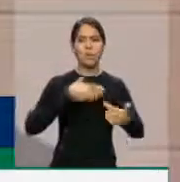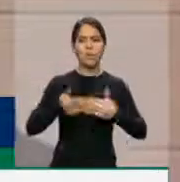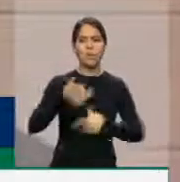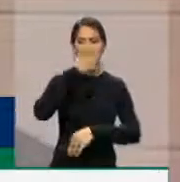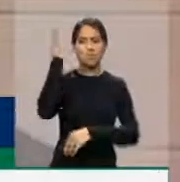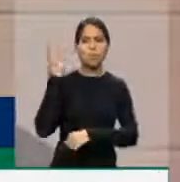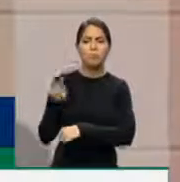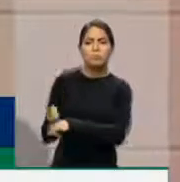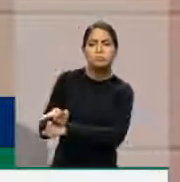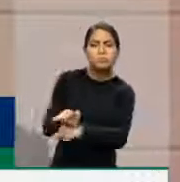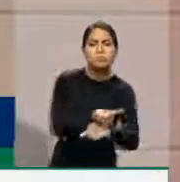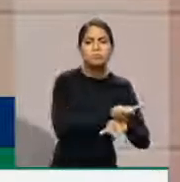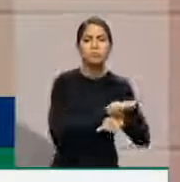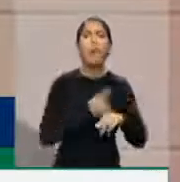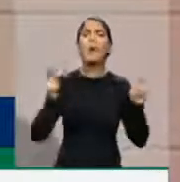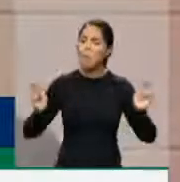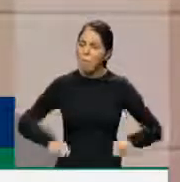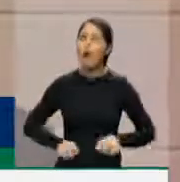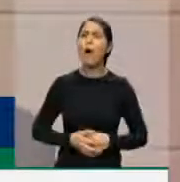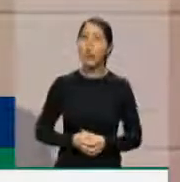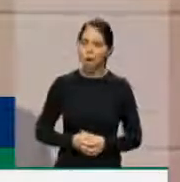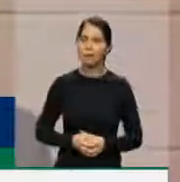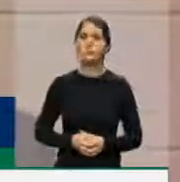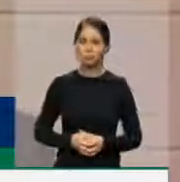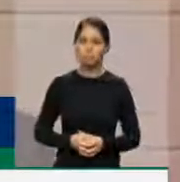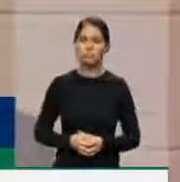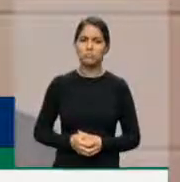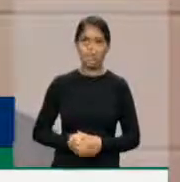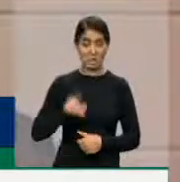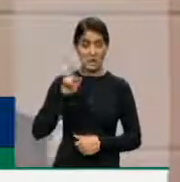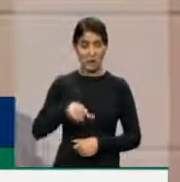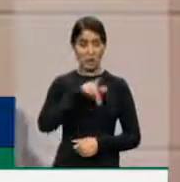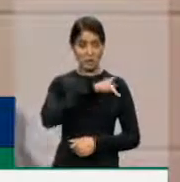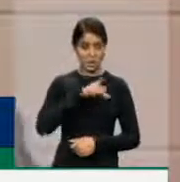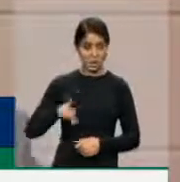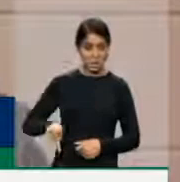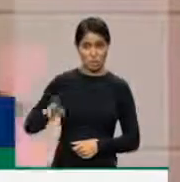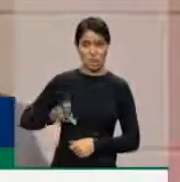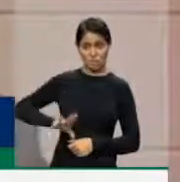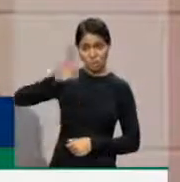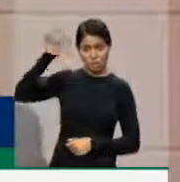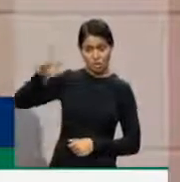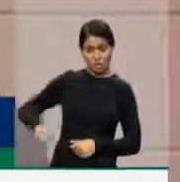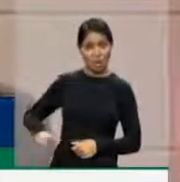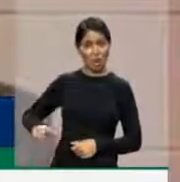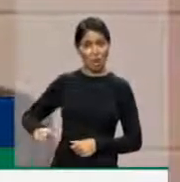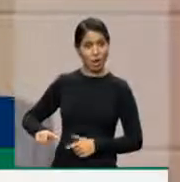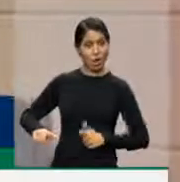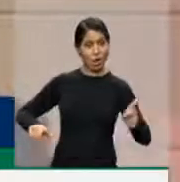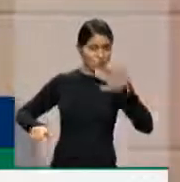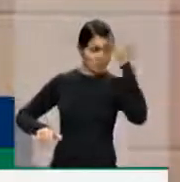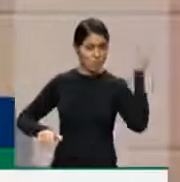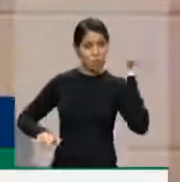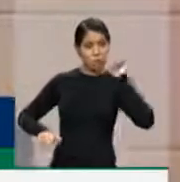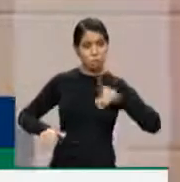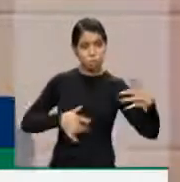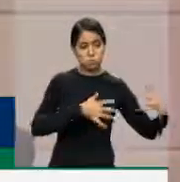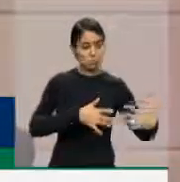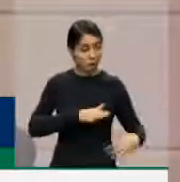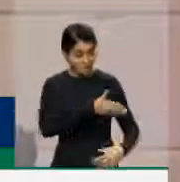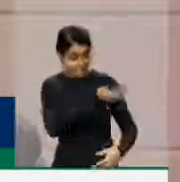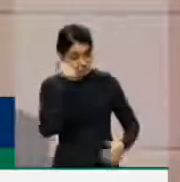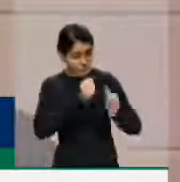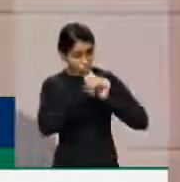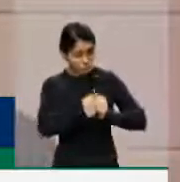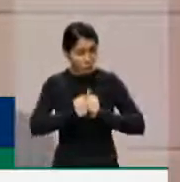Brasil dizendo para o ex-vice-presidente americano que ele quer explorar a Amazônia com os americanos.